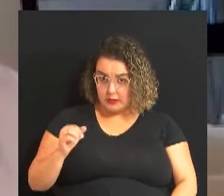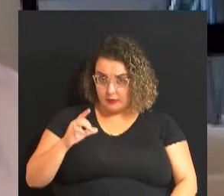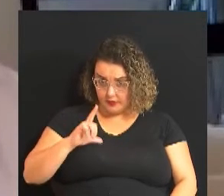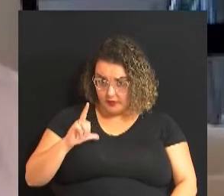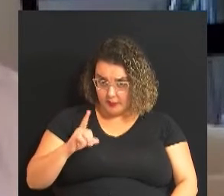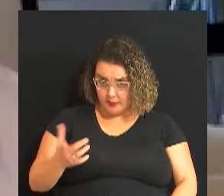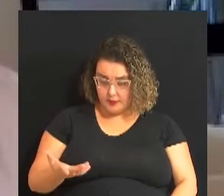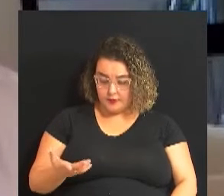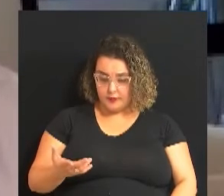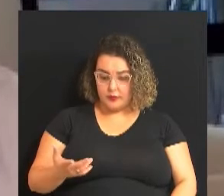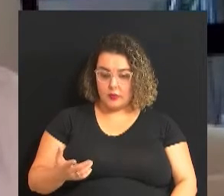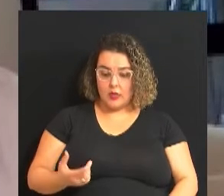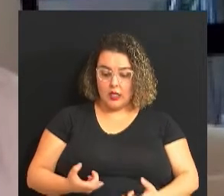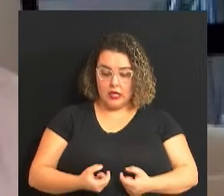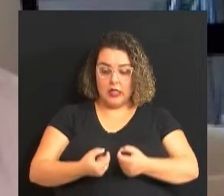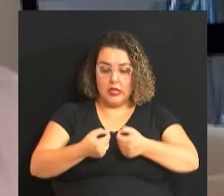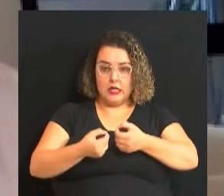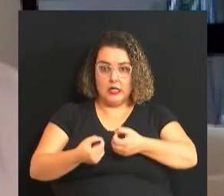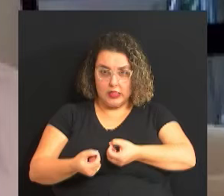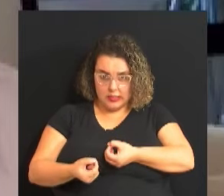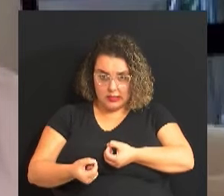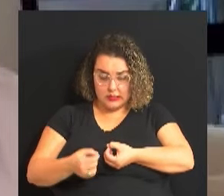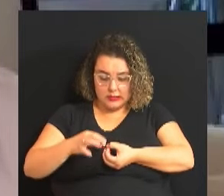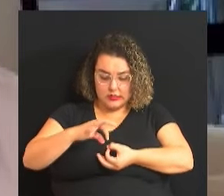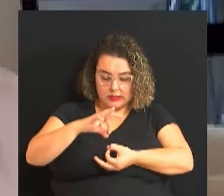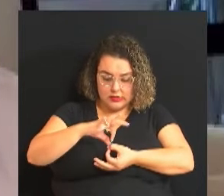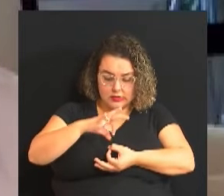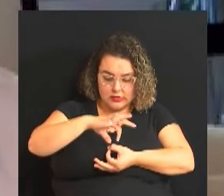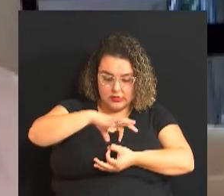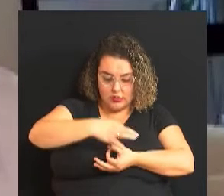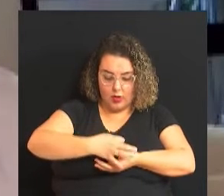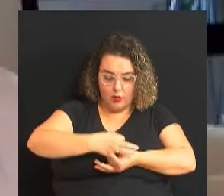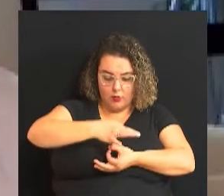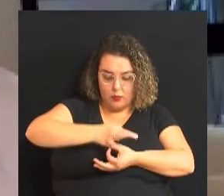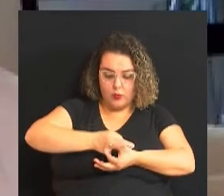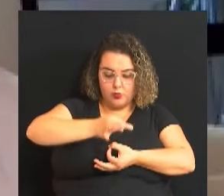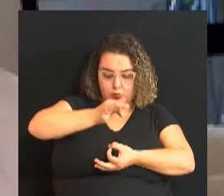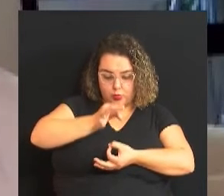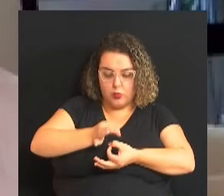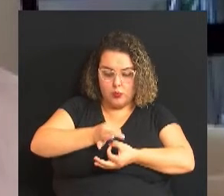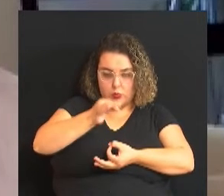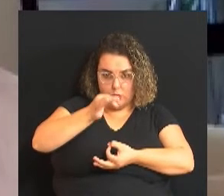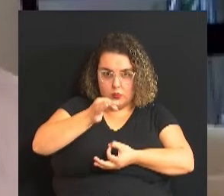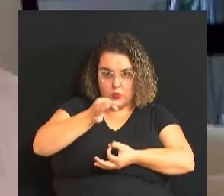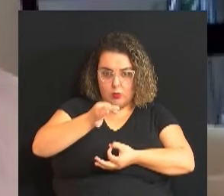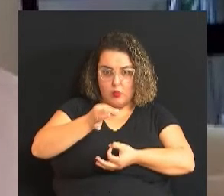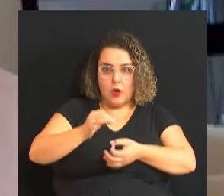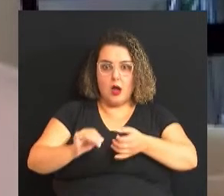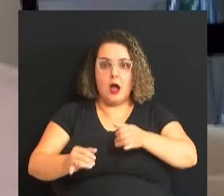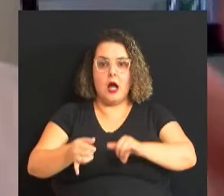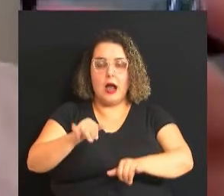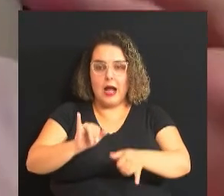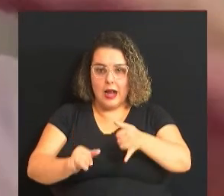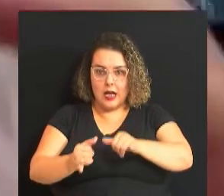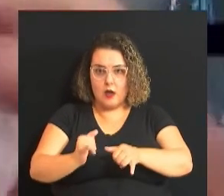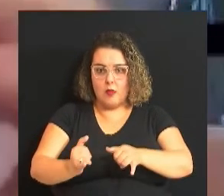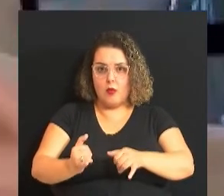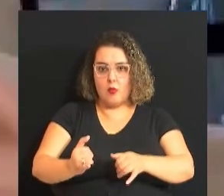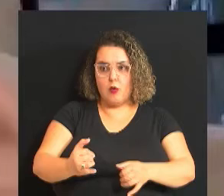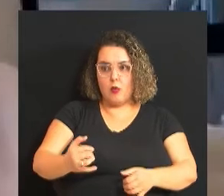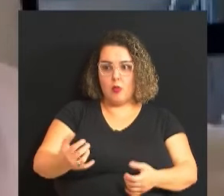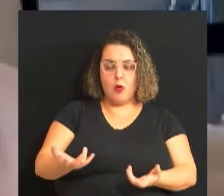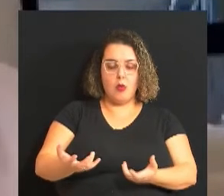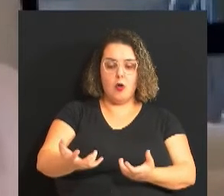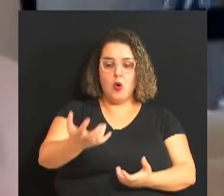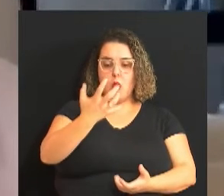câncer do reto, hoje o tratamento mais moderno, você faz uma rádio, uma quimioterapia para a pessoa antes de operar, isso para fazer com que